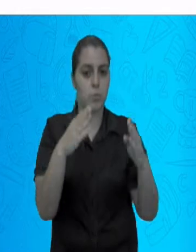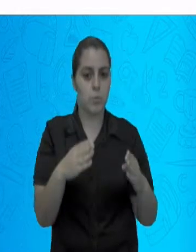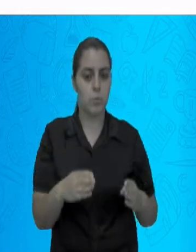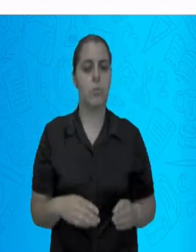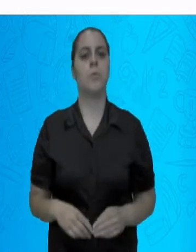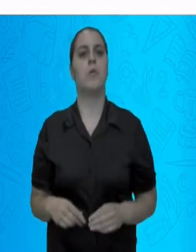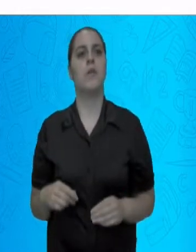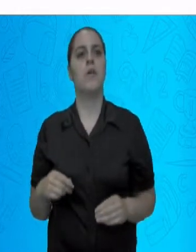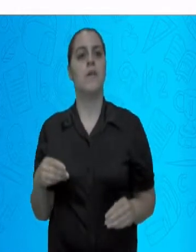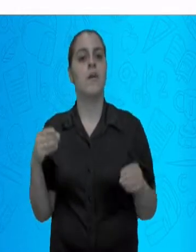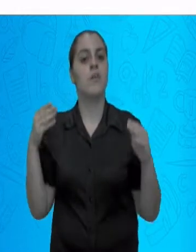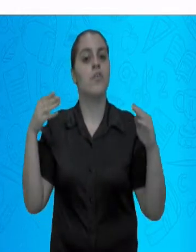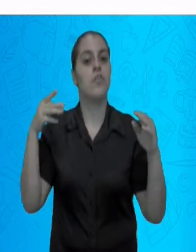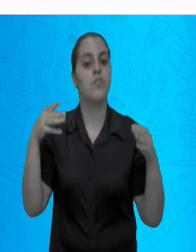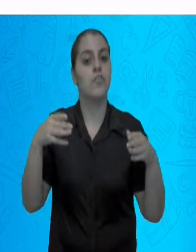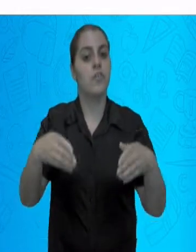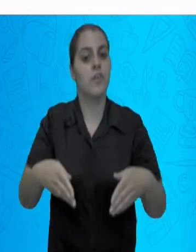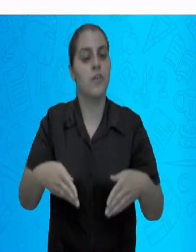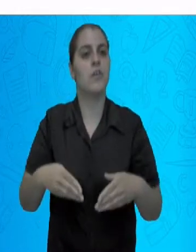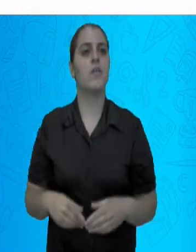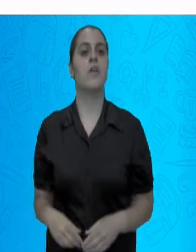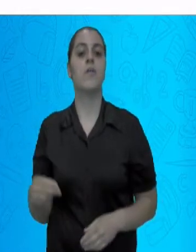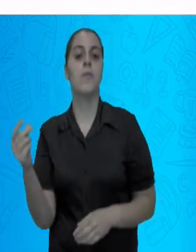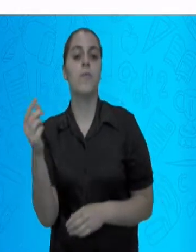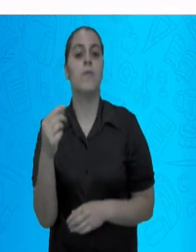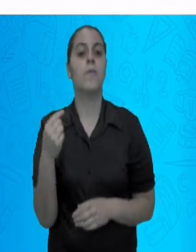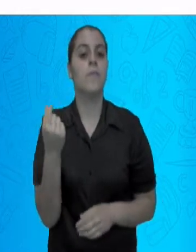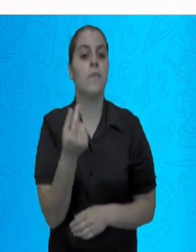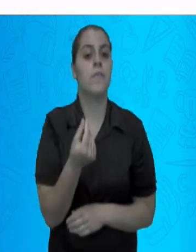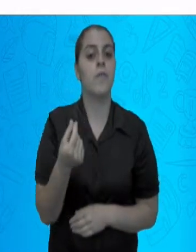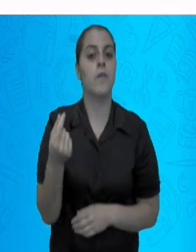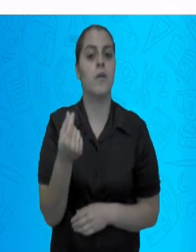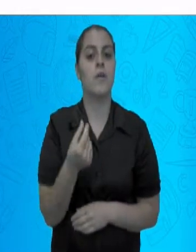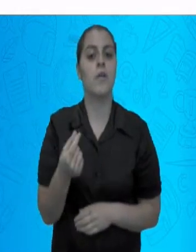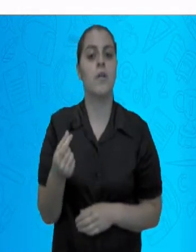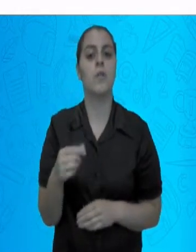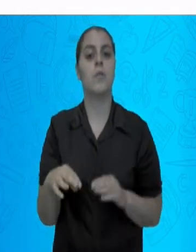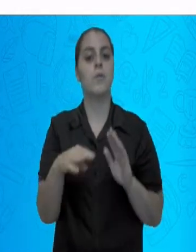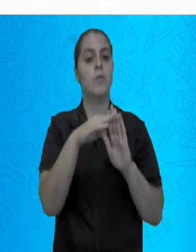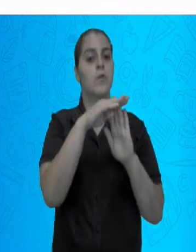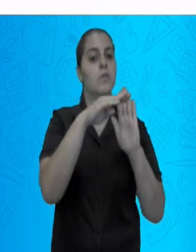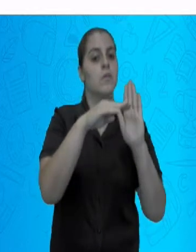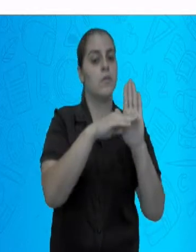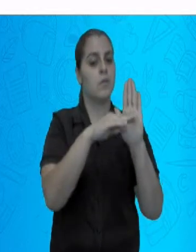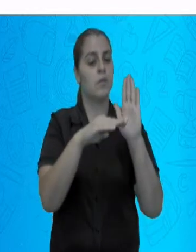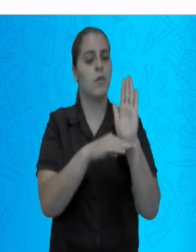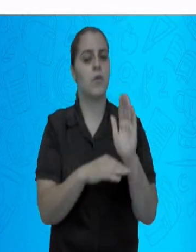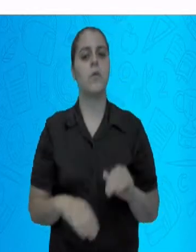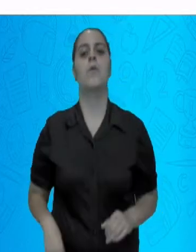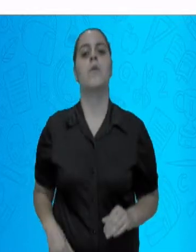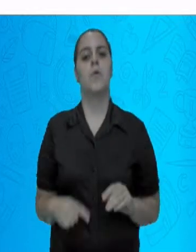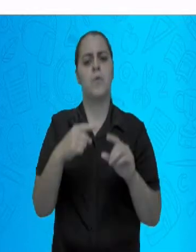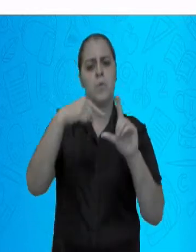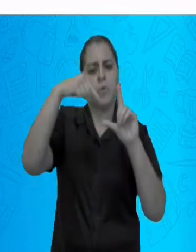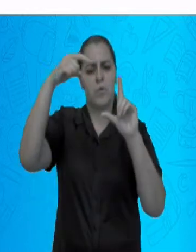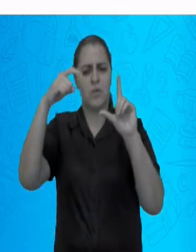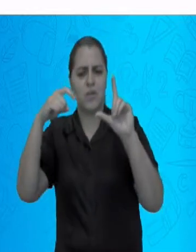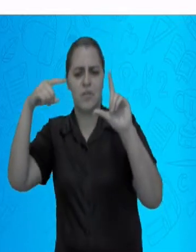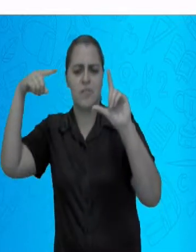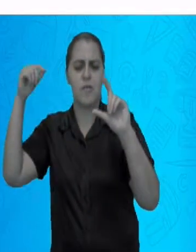vai chegar até o valor que está na tabela. O gráfico,